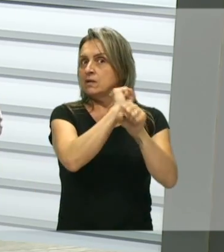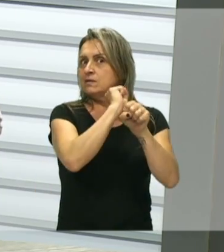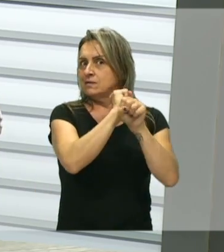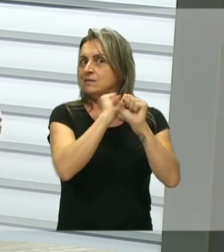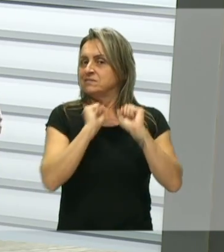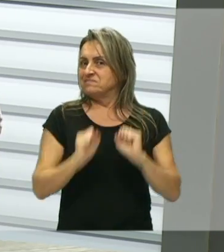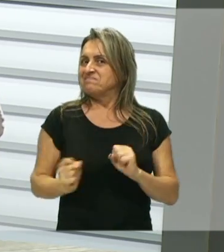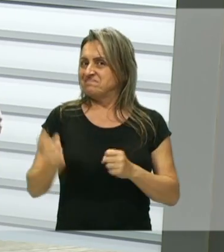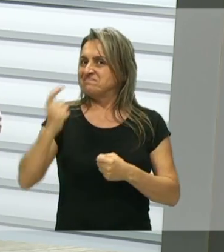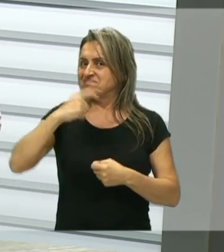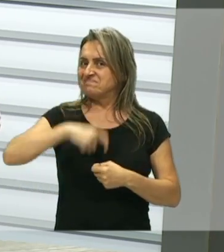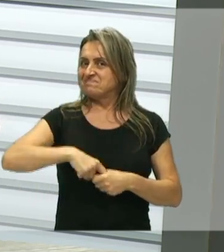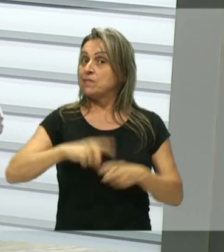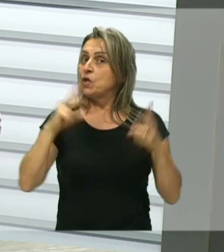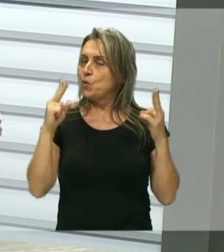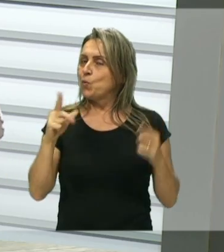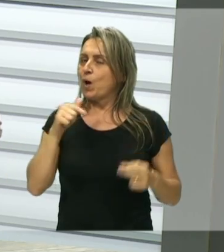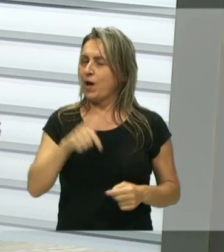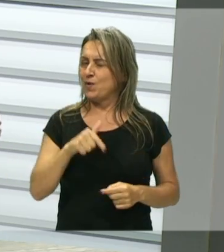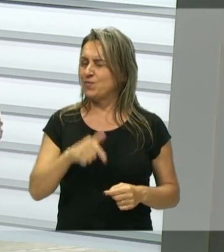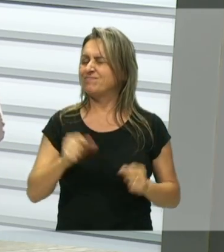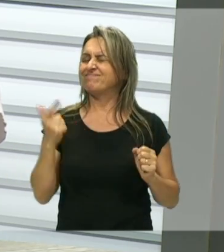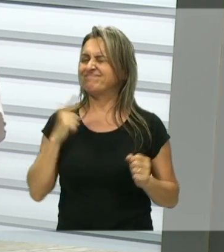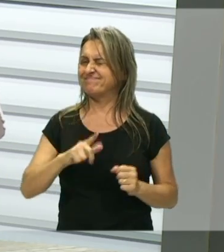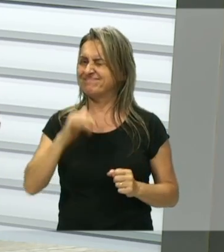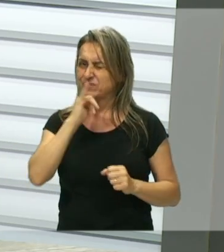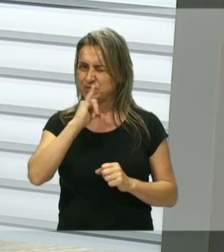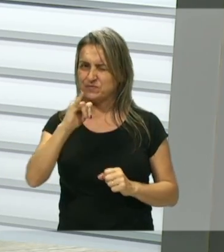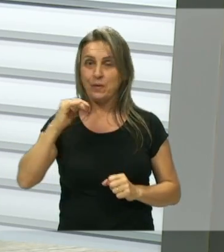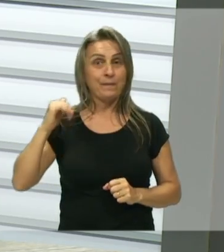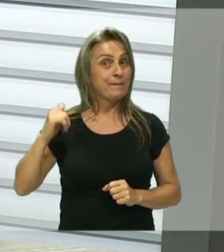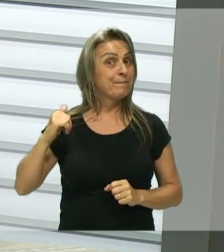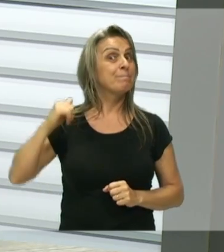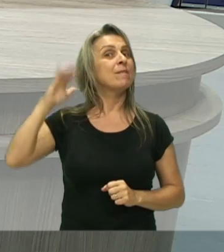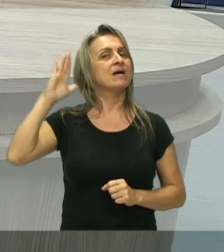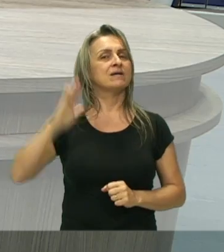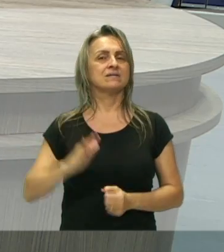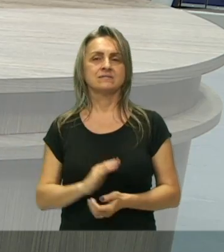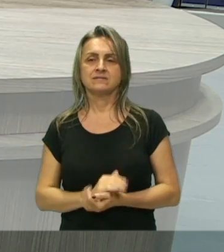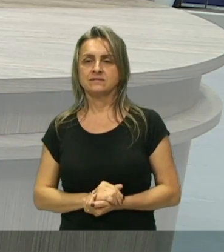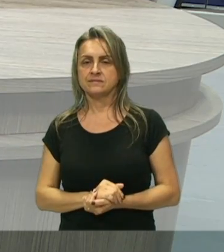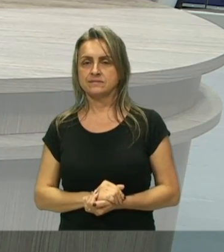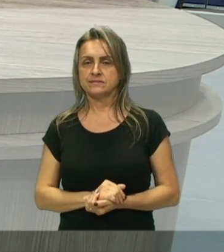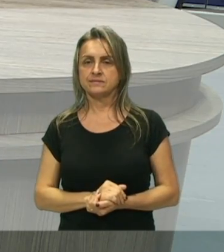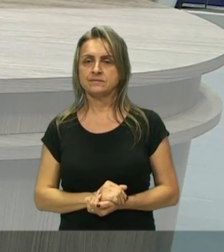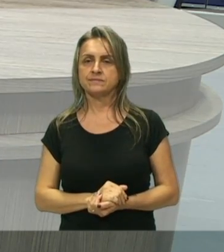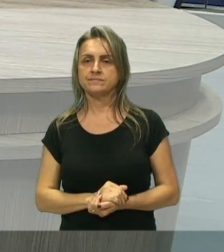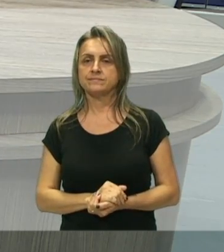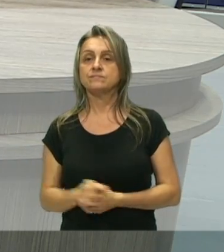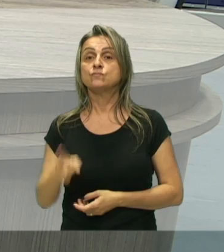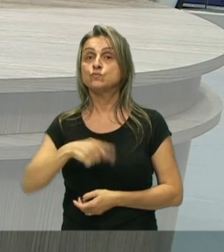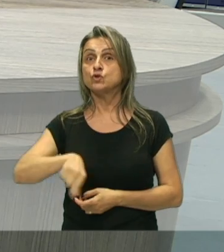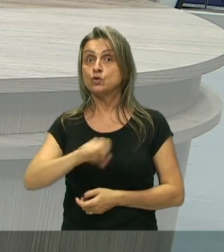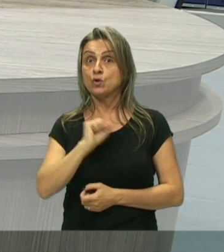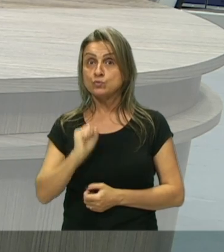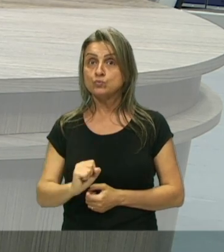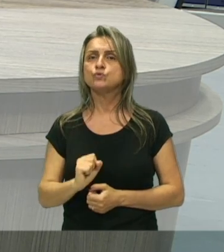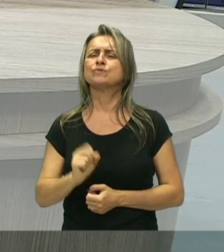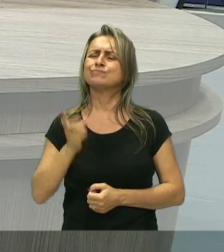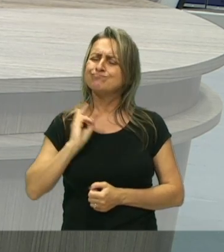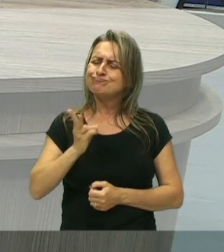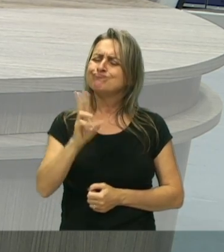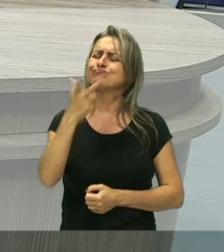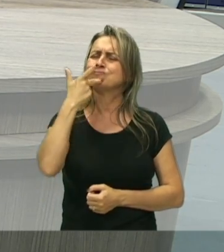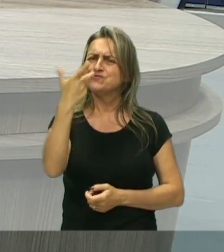espaços como esse de hoje até a conferência, que a gente possa reavivar a